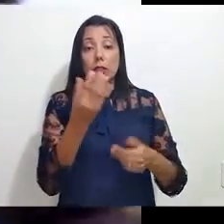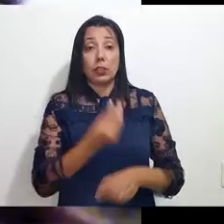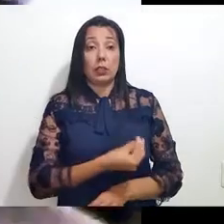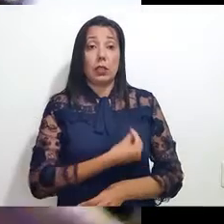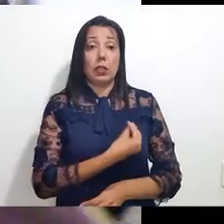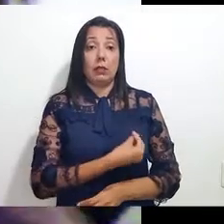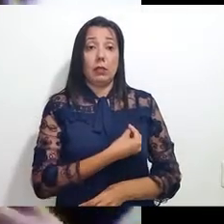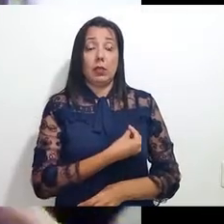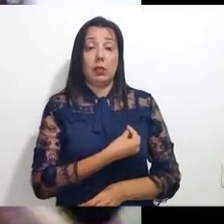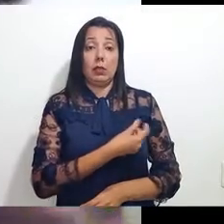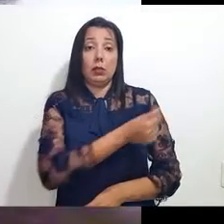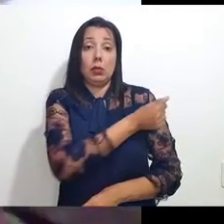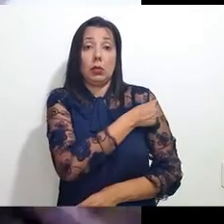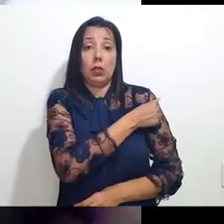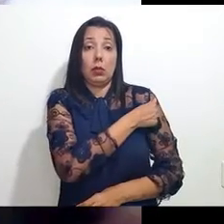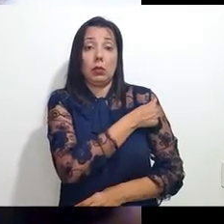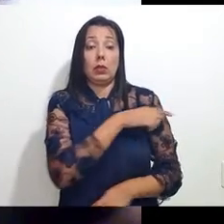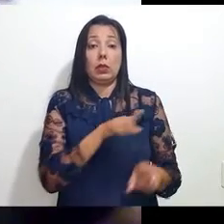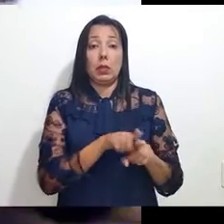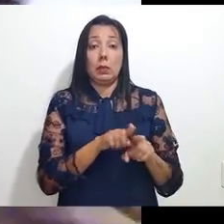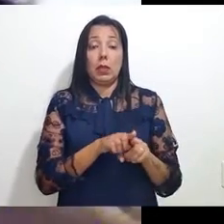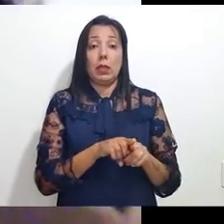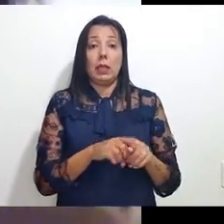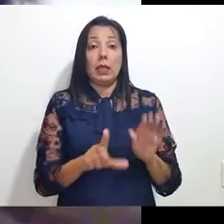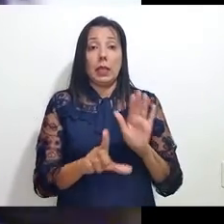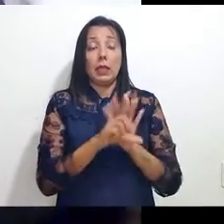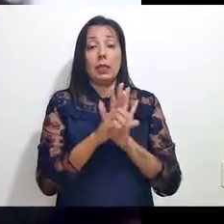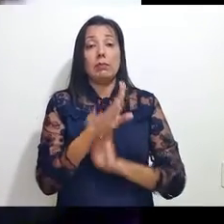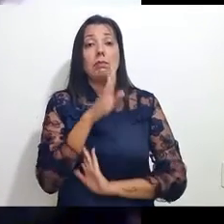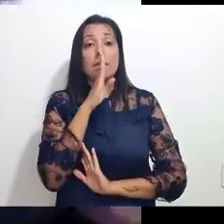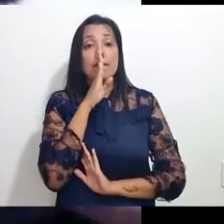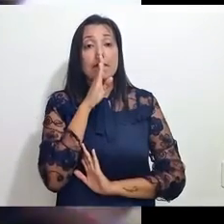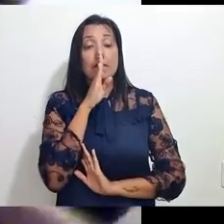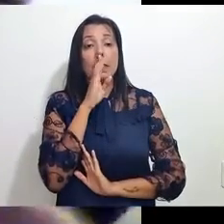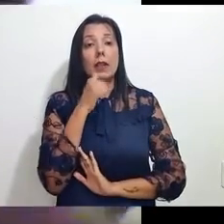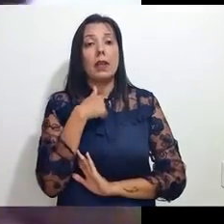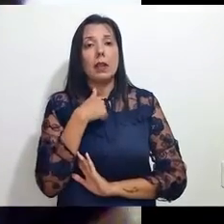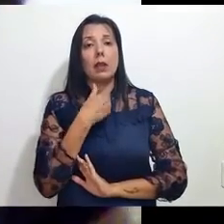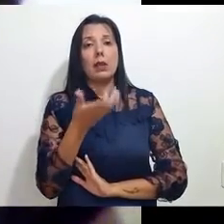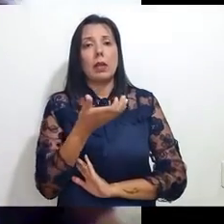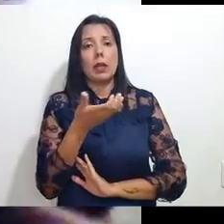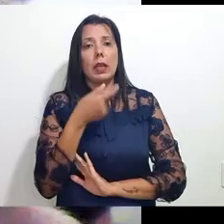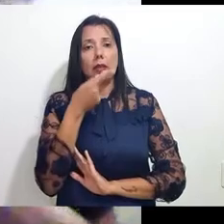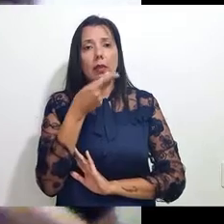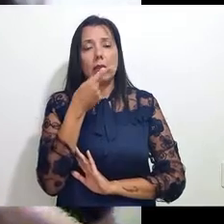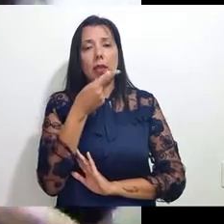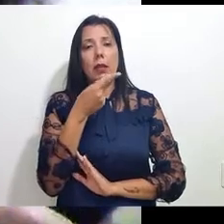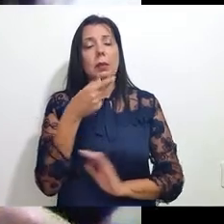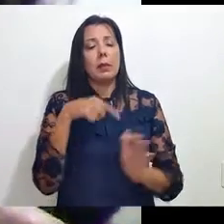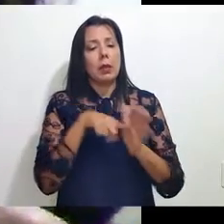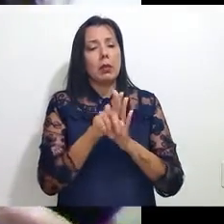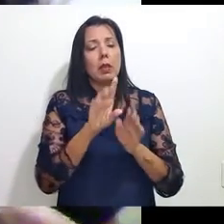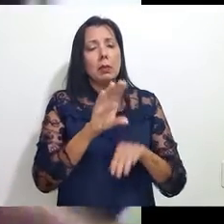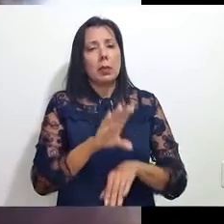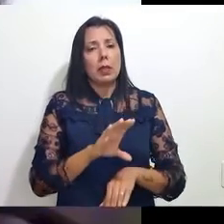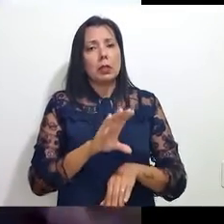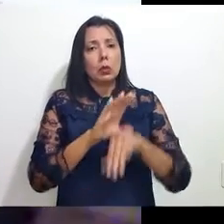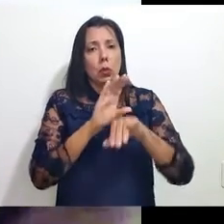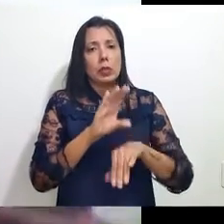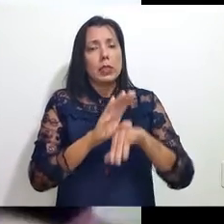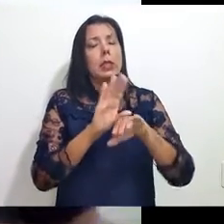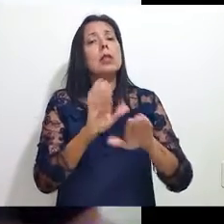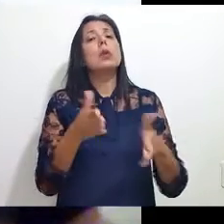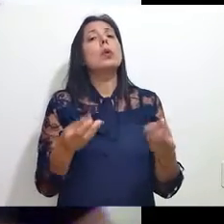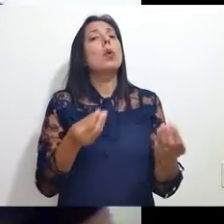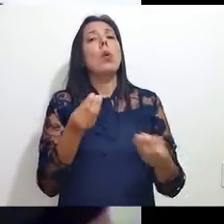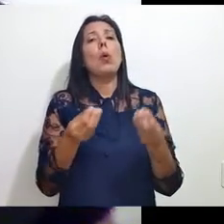nessa relação assim dinâmica com o seu aluno, de ter o aluno enquanto ser humano e